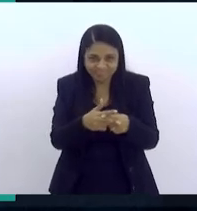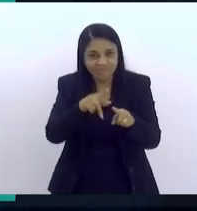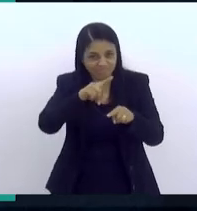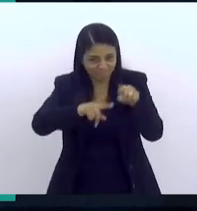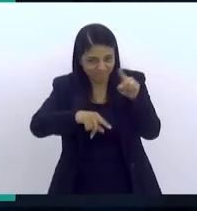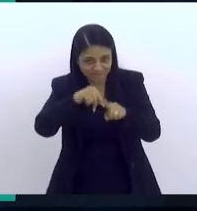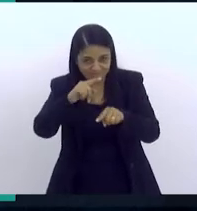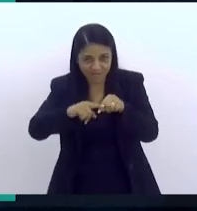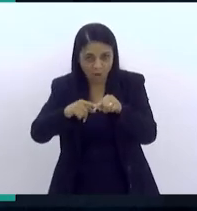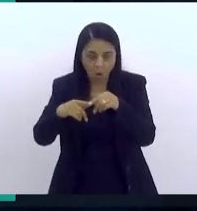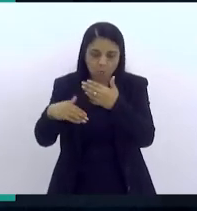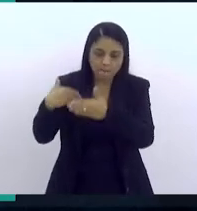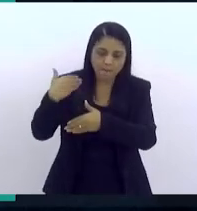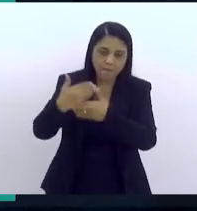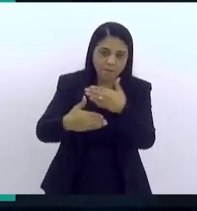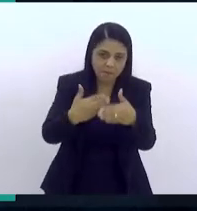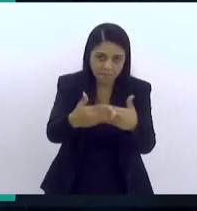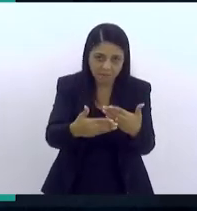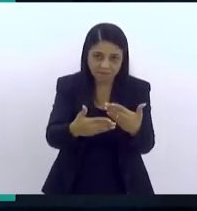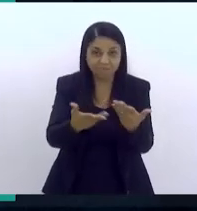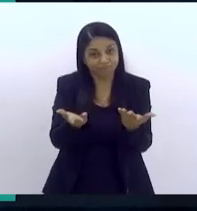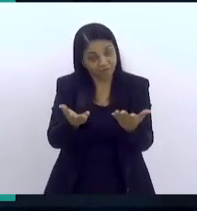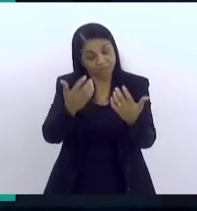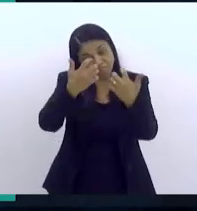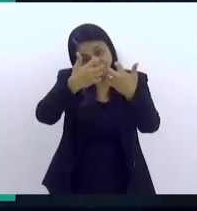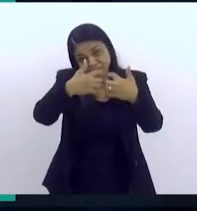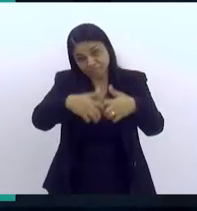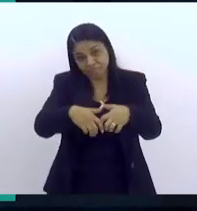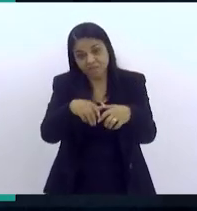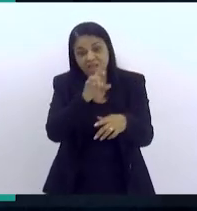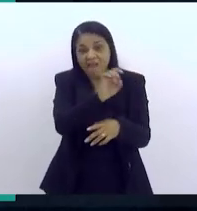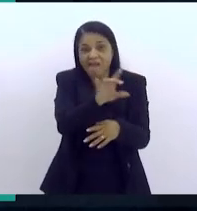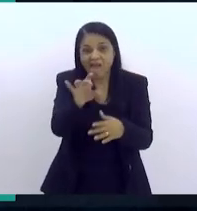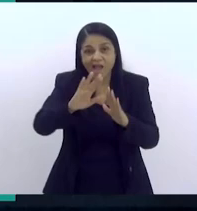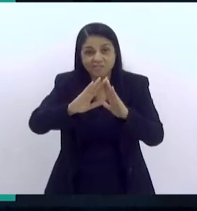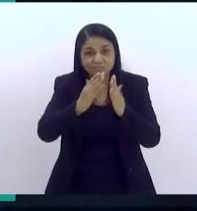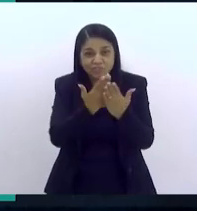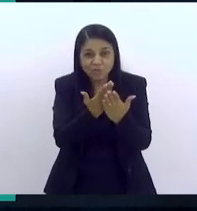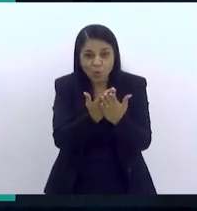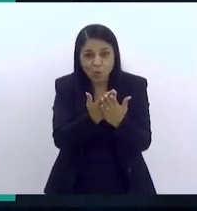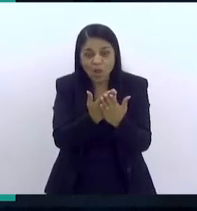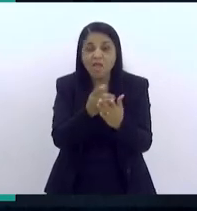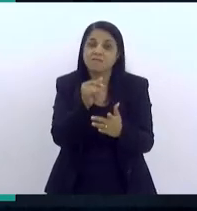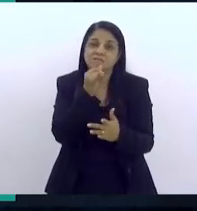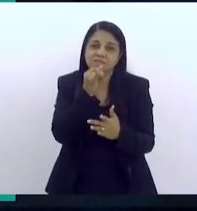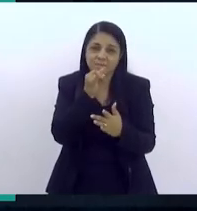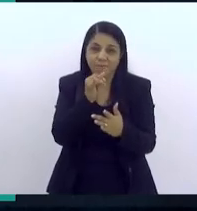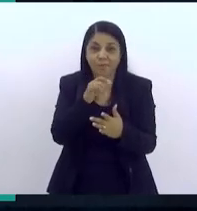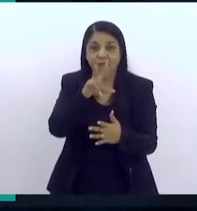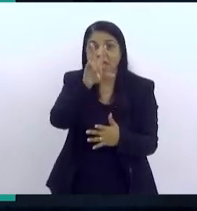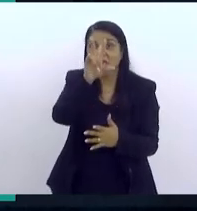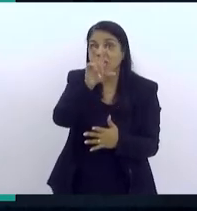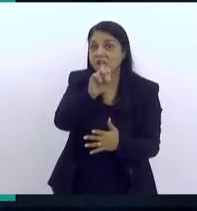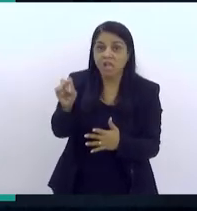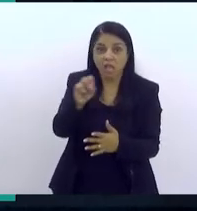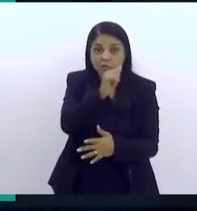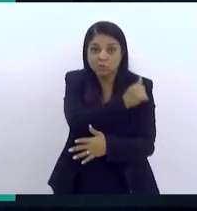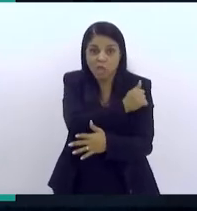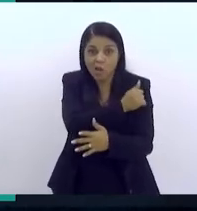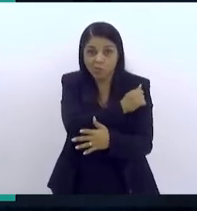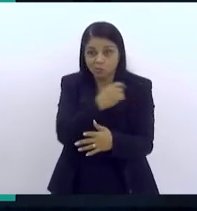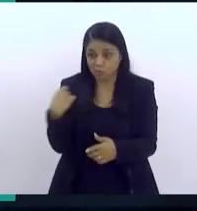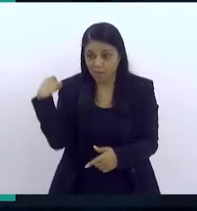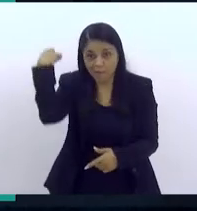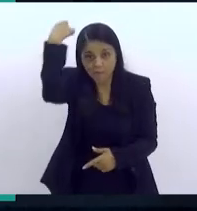que muitos deles não vão ser adequados à realidade escolar uma entrada que tiver mais de 500 alunos com um detector de metal é muito